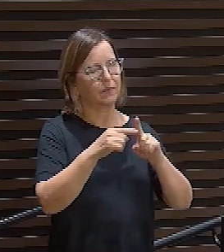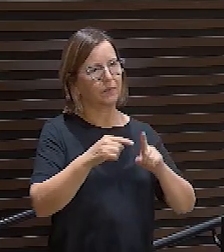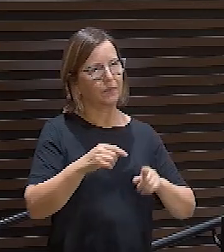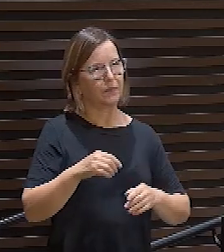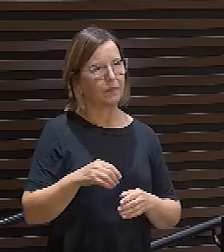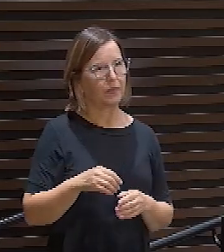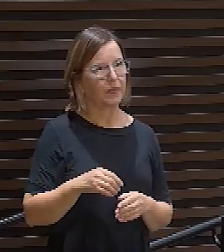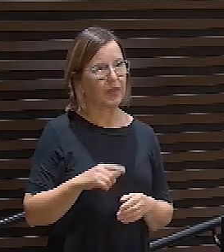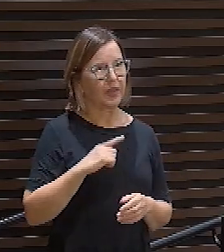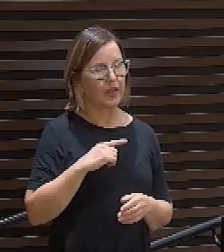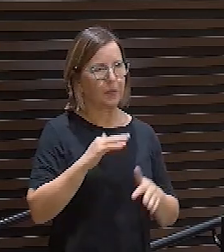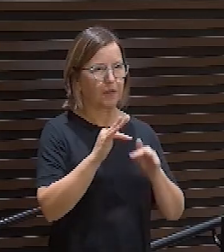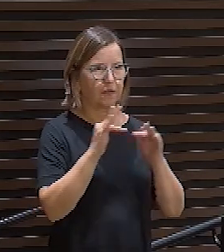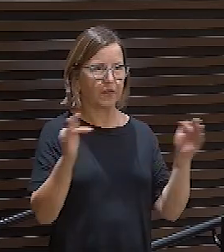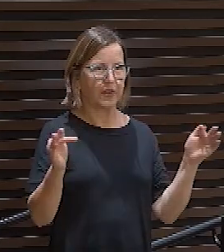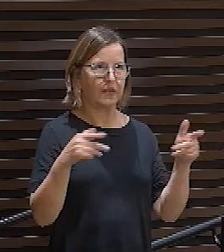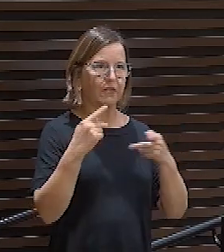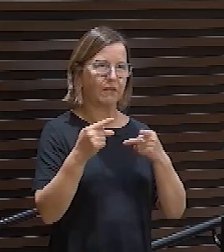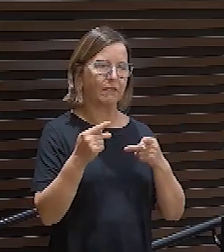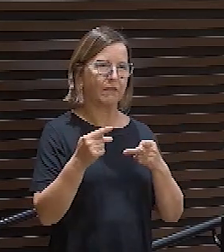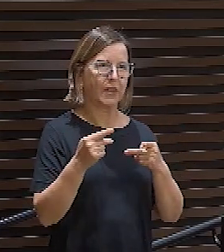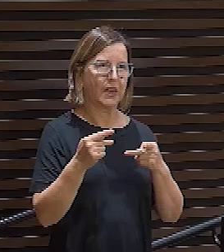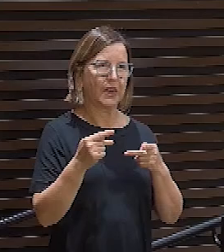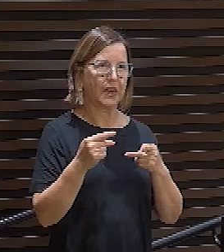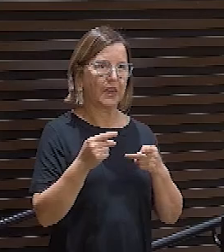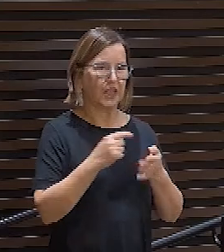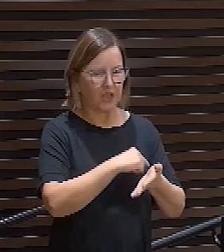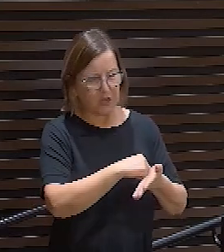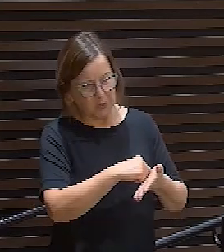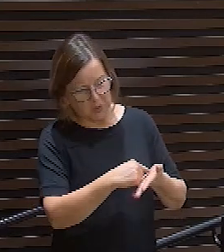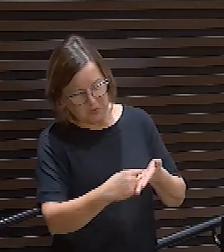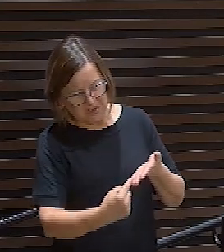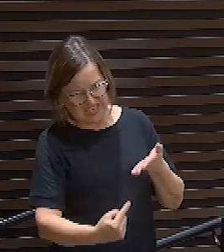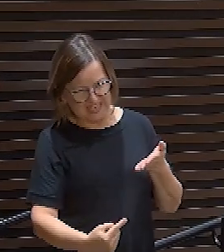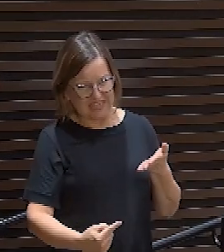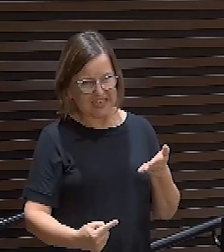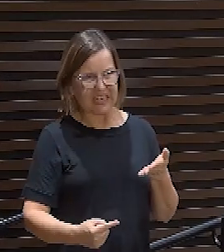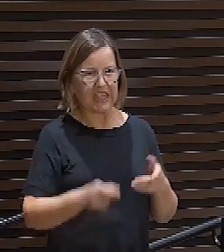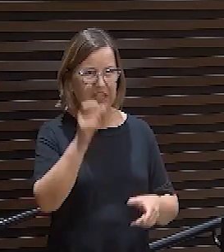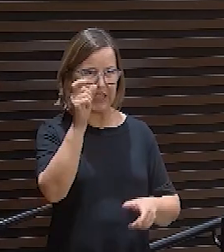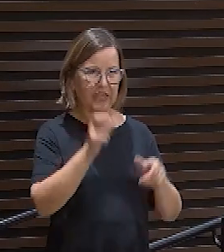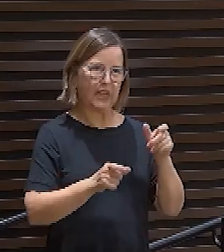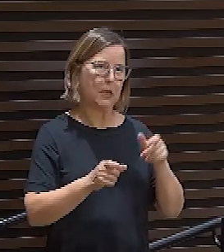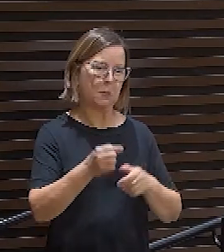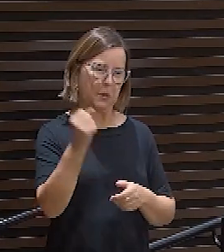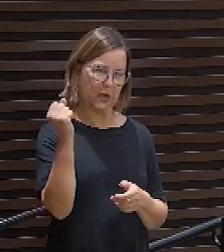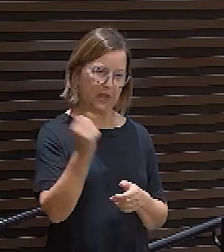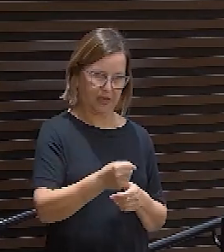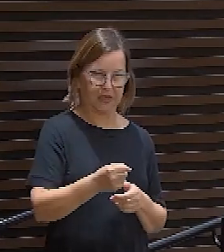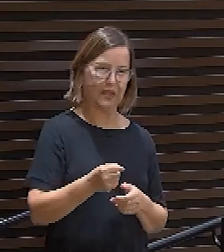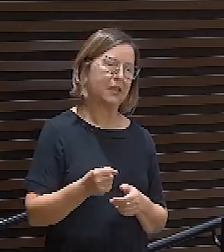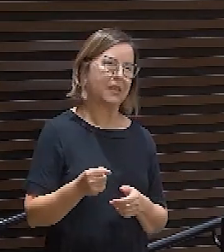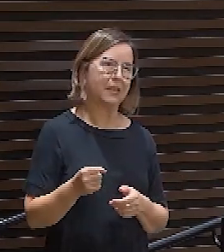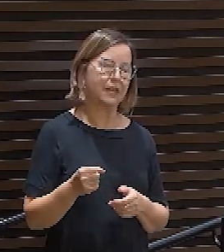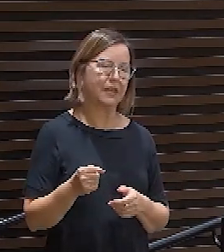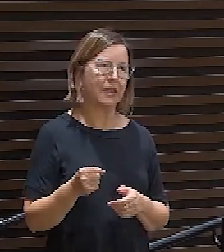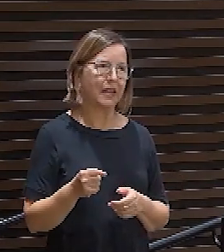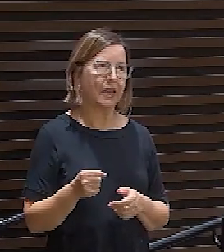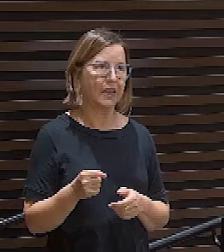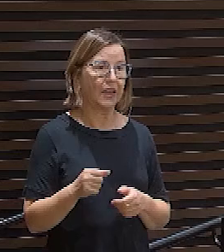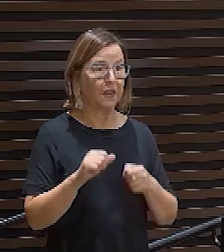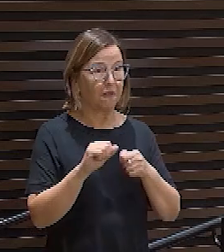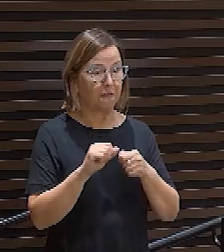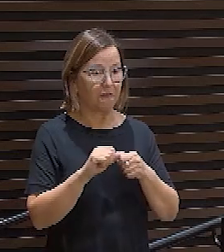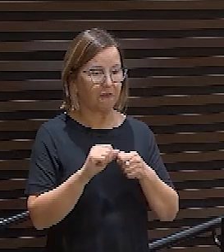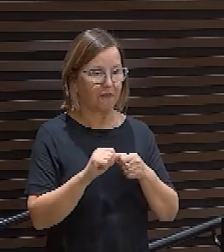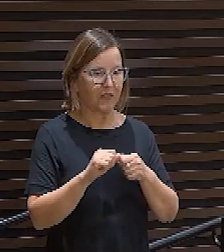mártires são a semente da igreja. Quando ele veio de fora e atacou, mais a igreja cresceu. Agora, quando ele